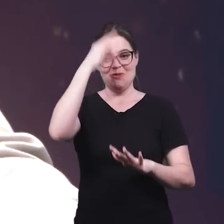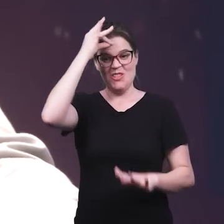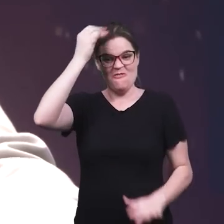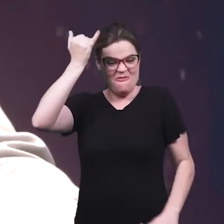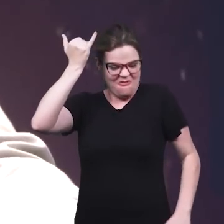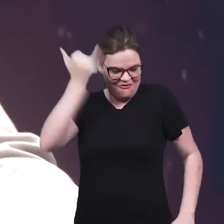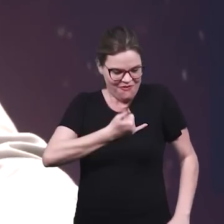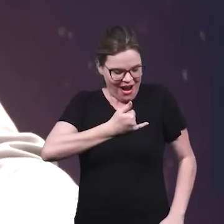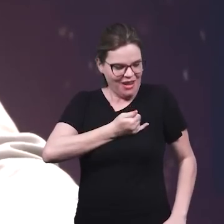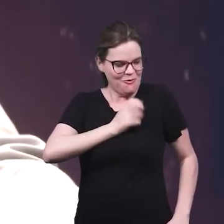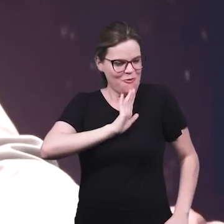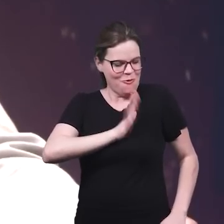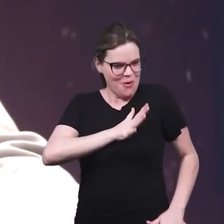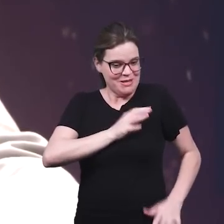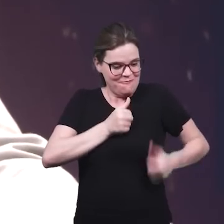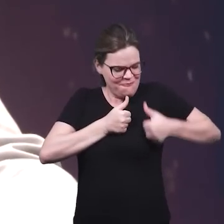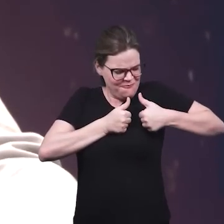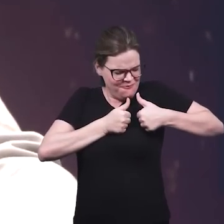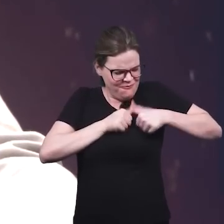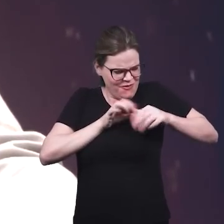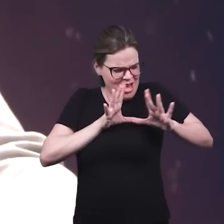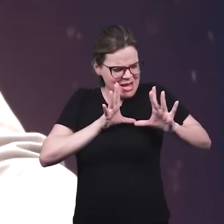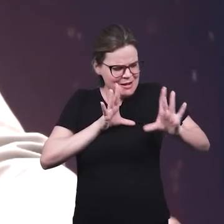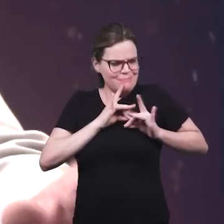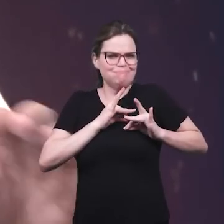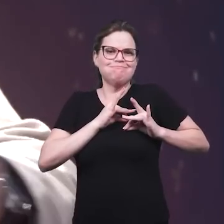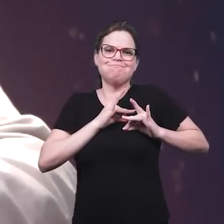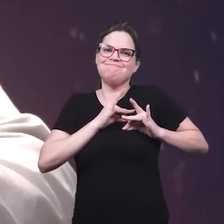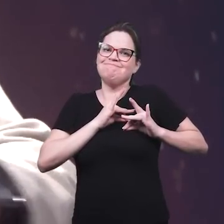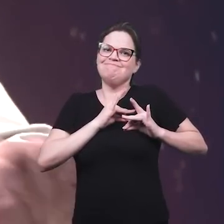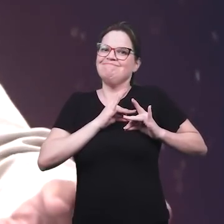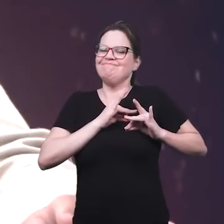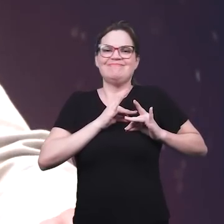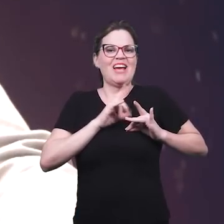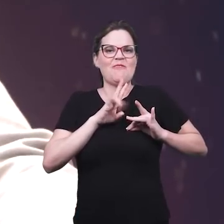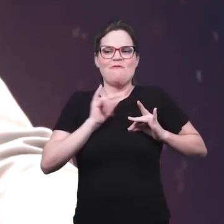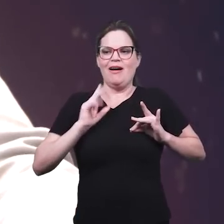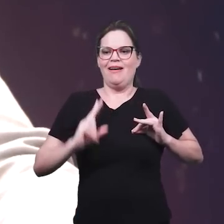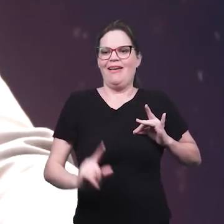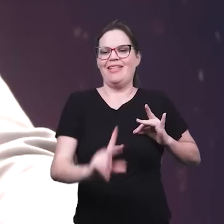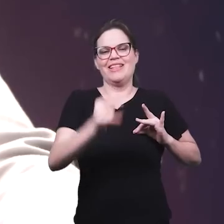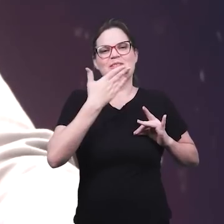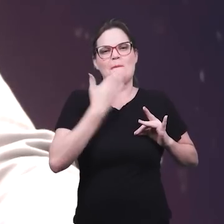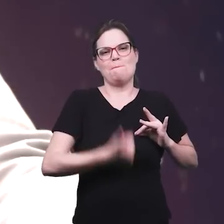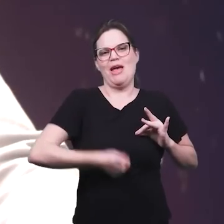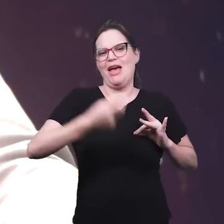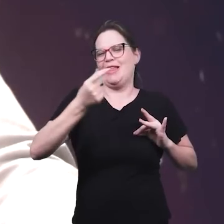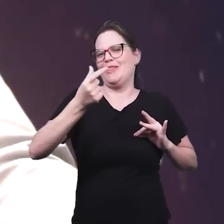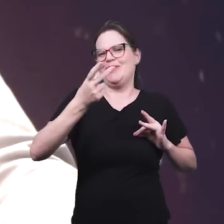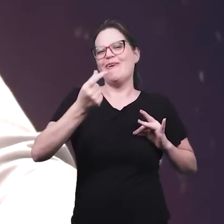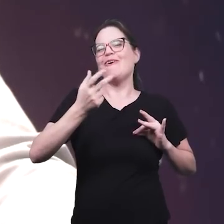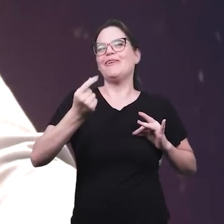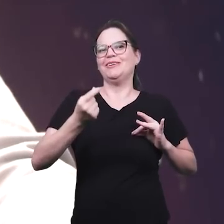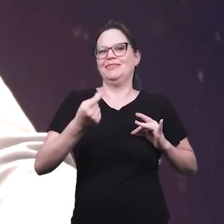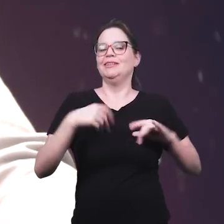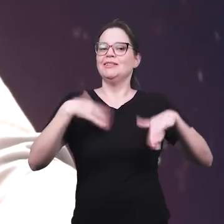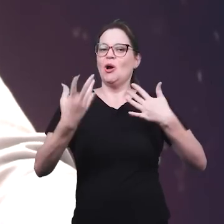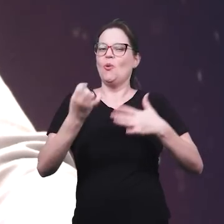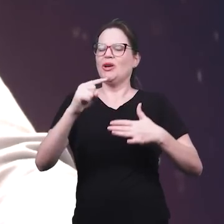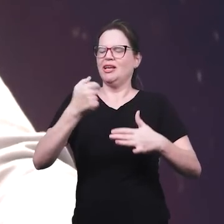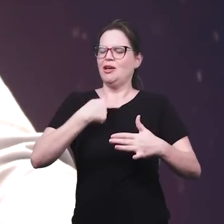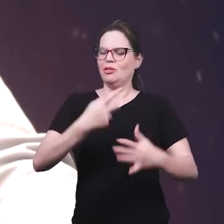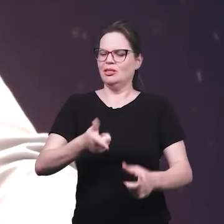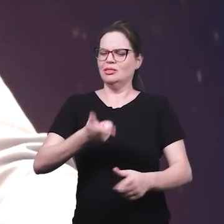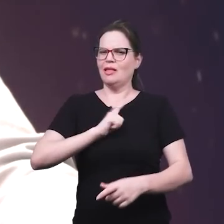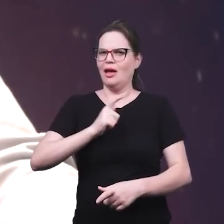A qualidade do Espírito, ela não muda. O Espírito Santo, ele é pleno. Mas a qualidade daquilo que eu retenho